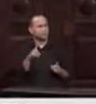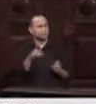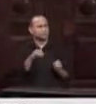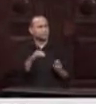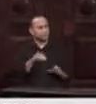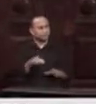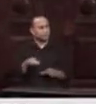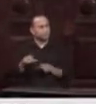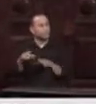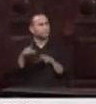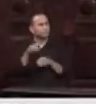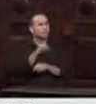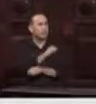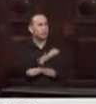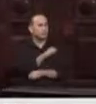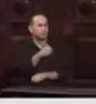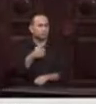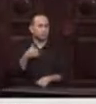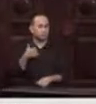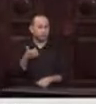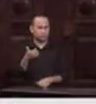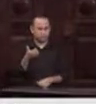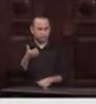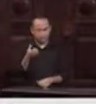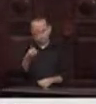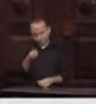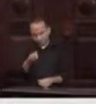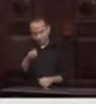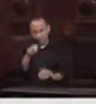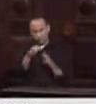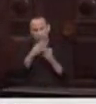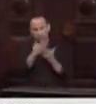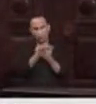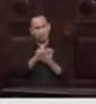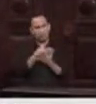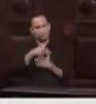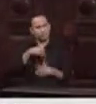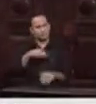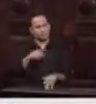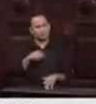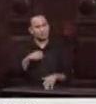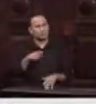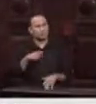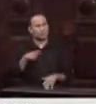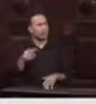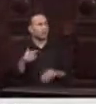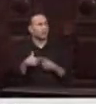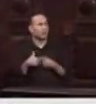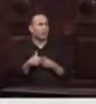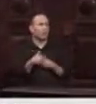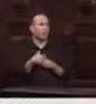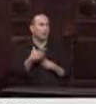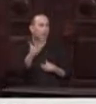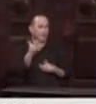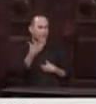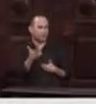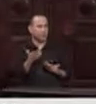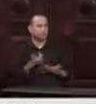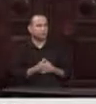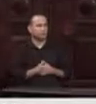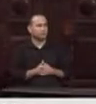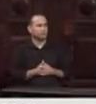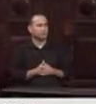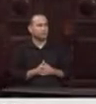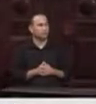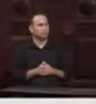educação a alunos de 16 escolas municipais, além de outras 15, além de outras 11 que funcionarão em regime